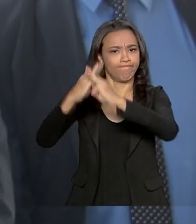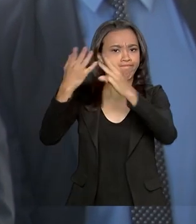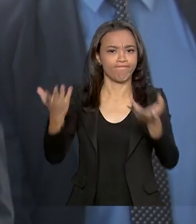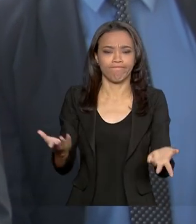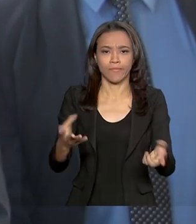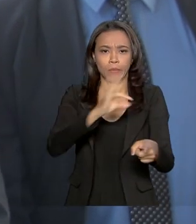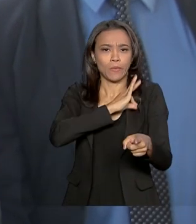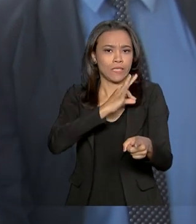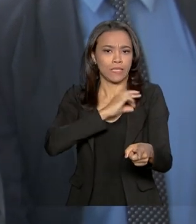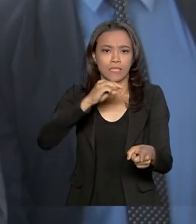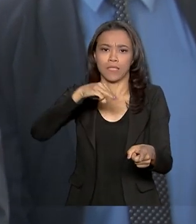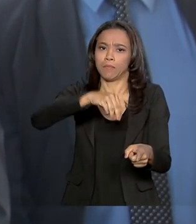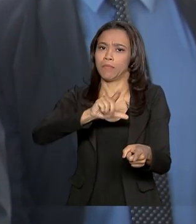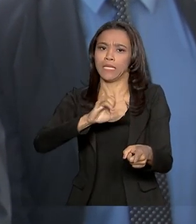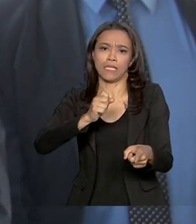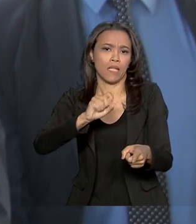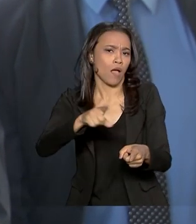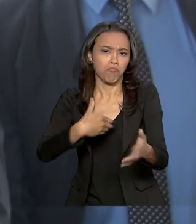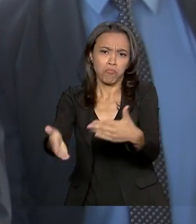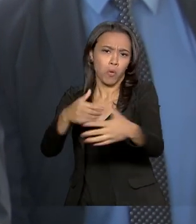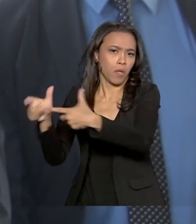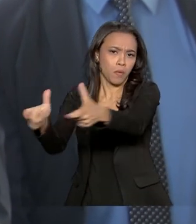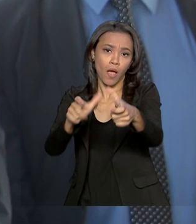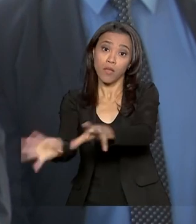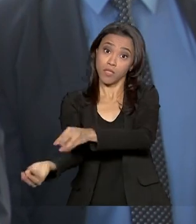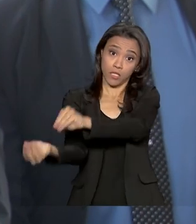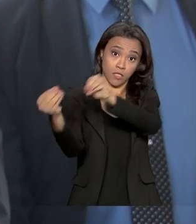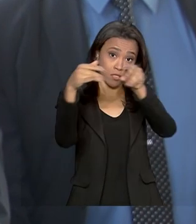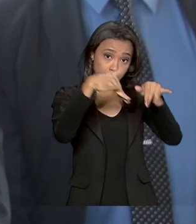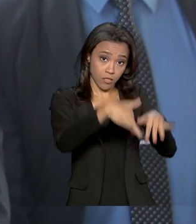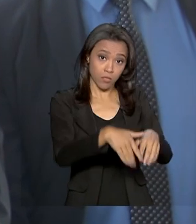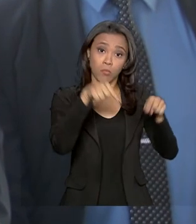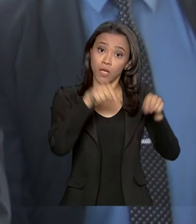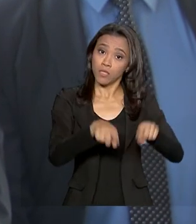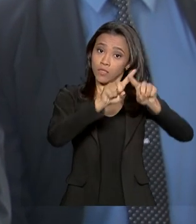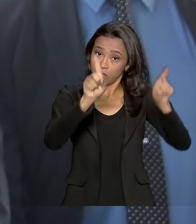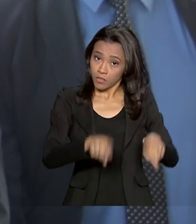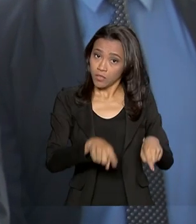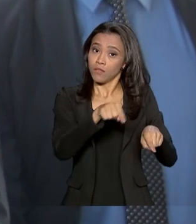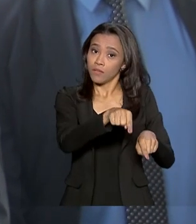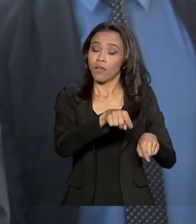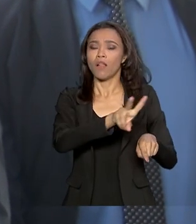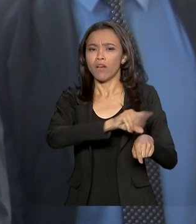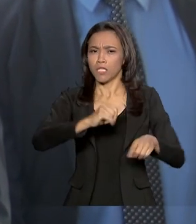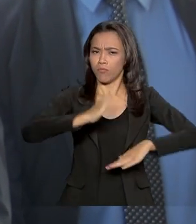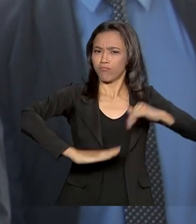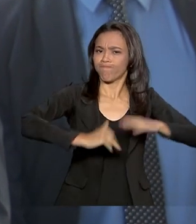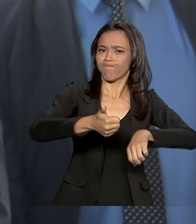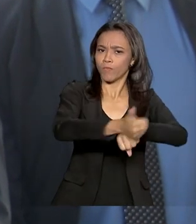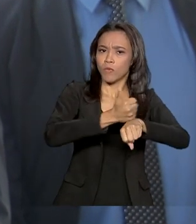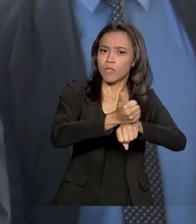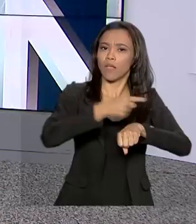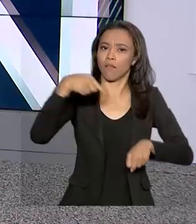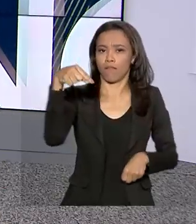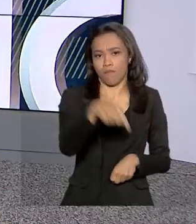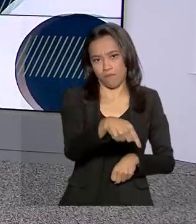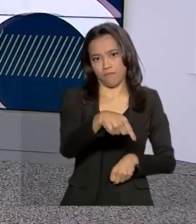Polícia Militar, seja o que for. Indo para lá, esse servidor com esse vínculo vai ser profissionalizado lá.